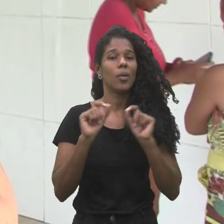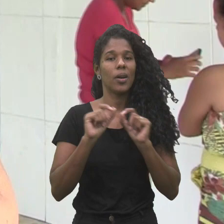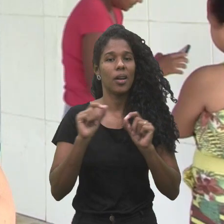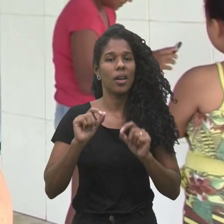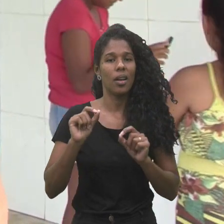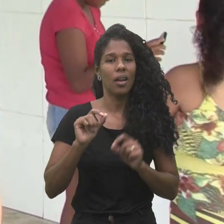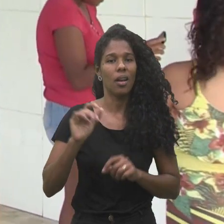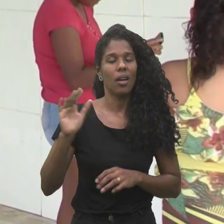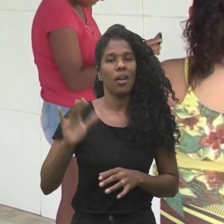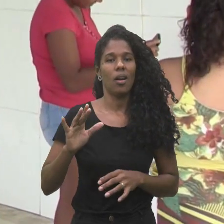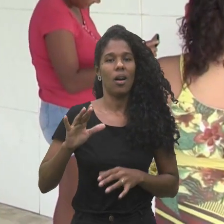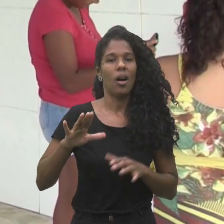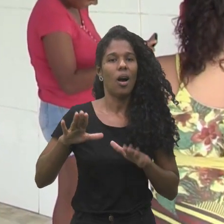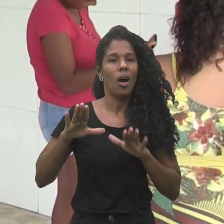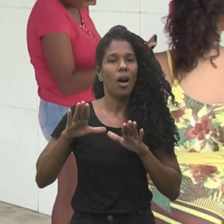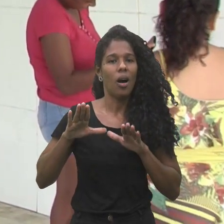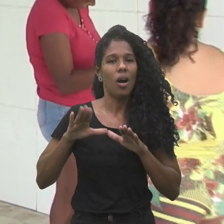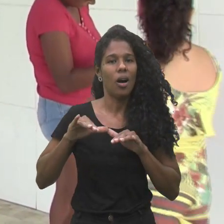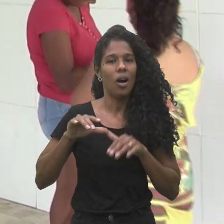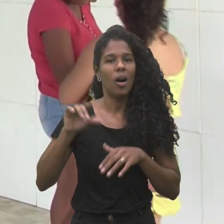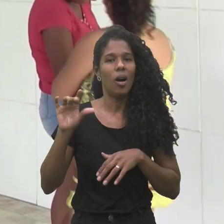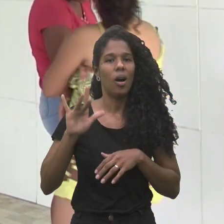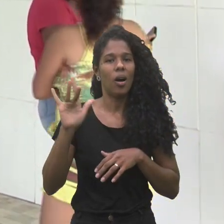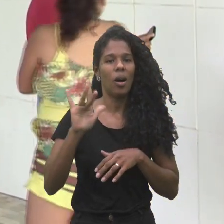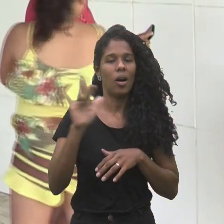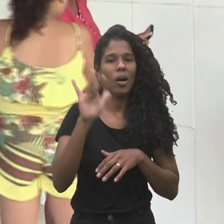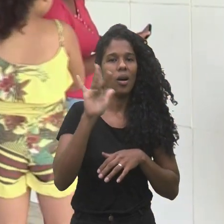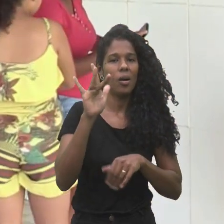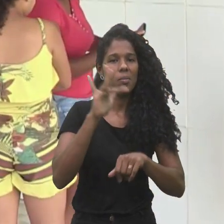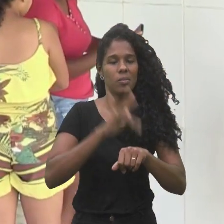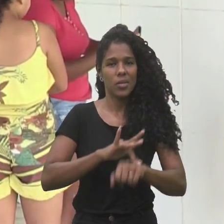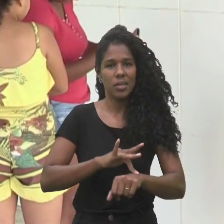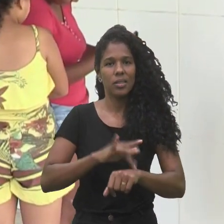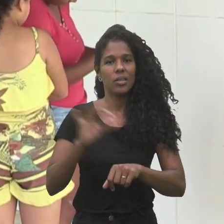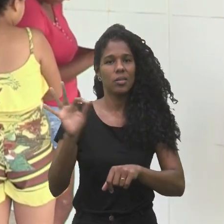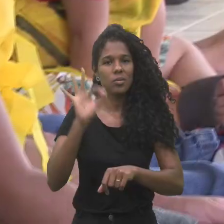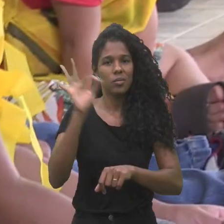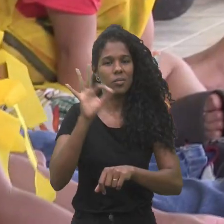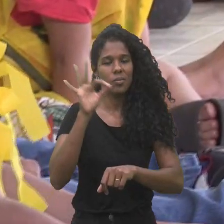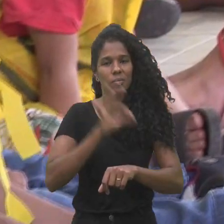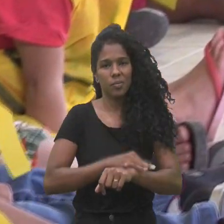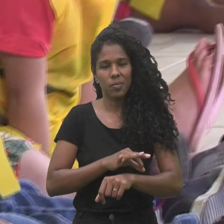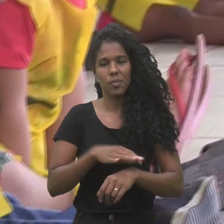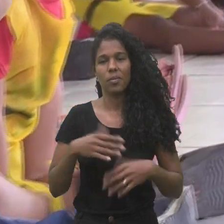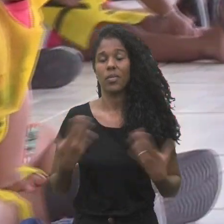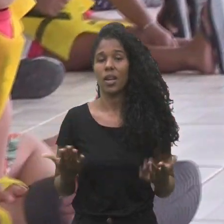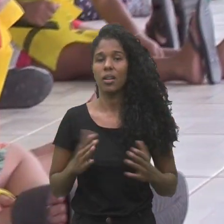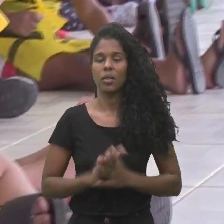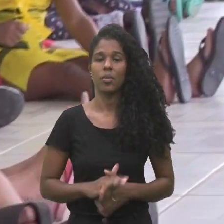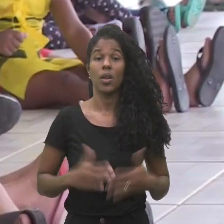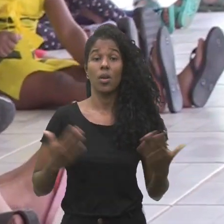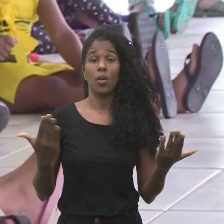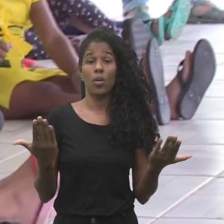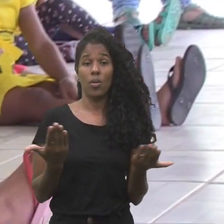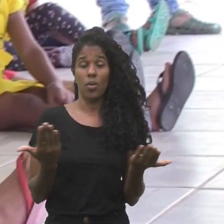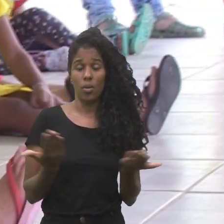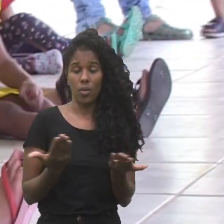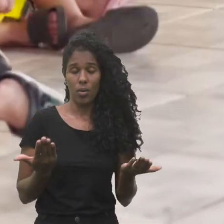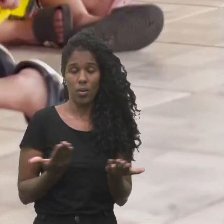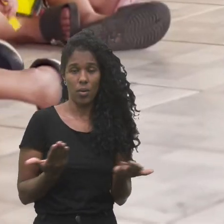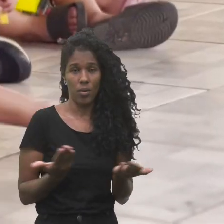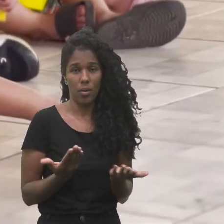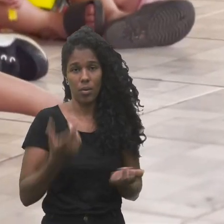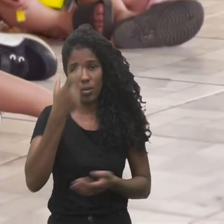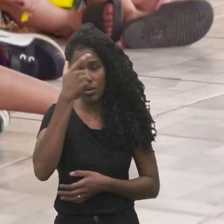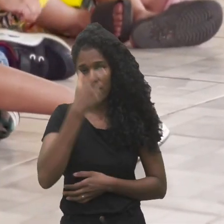E hoje nós tivemos a Hora do Conto aqui na Escola Padre Leonardo Ceni, com a turminha 3 anos A, onde nós estávamos